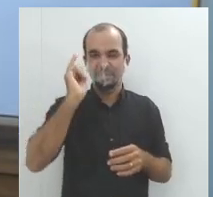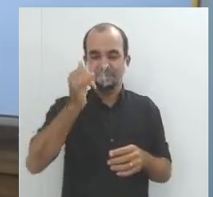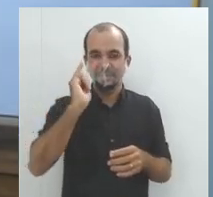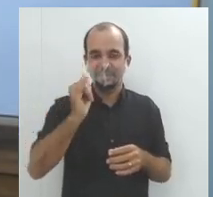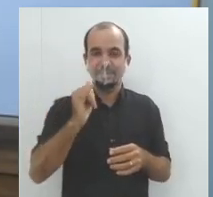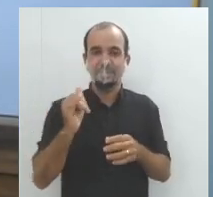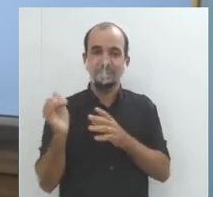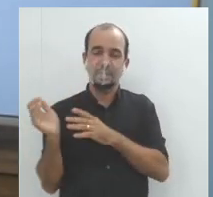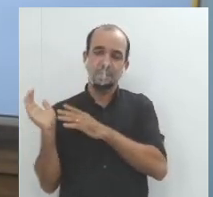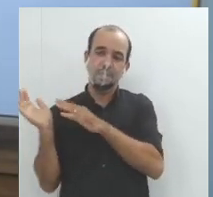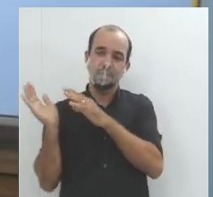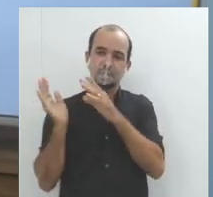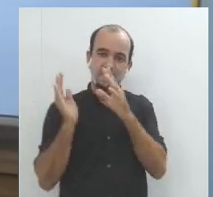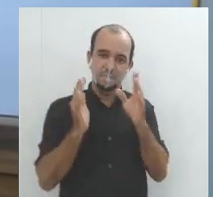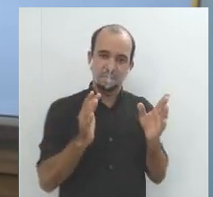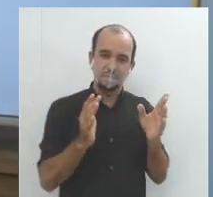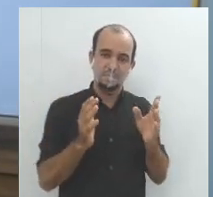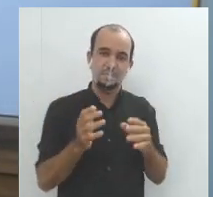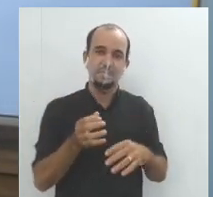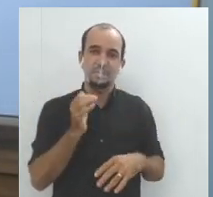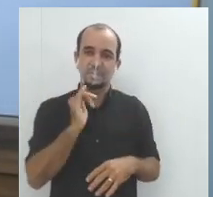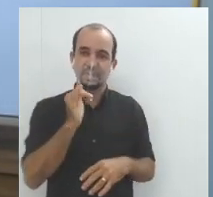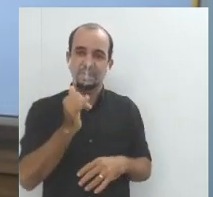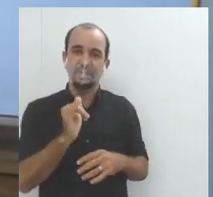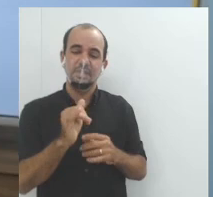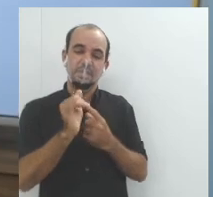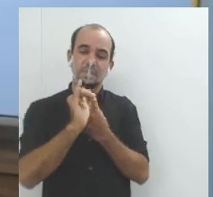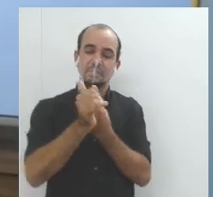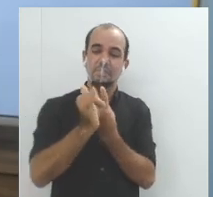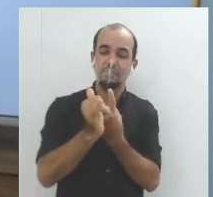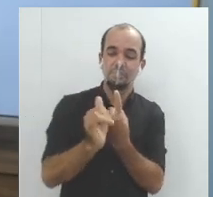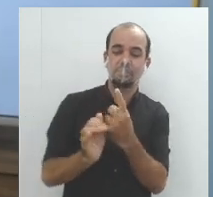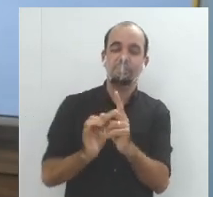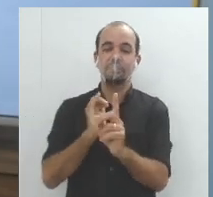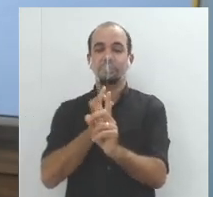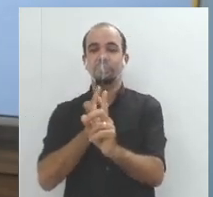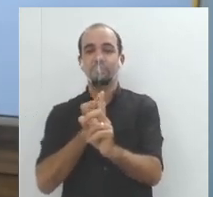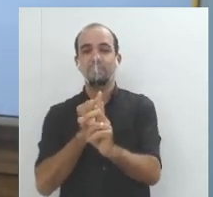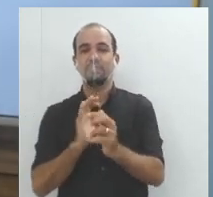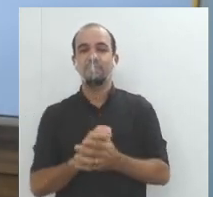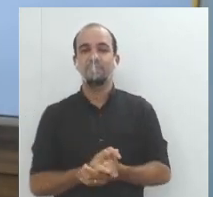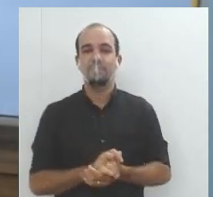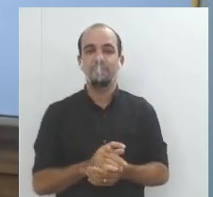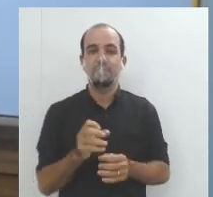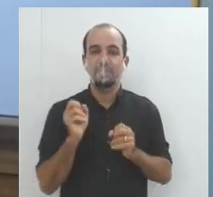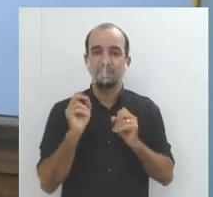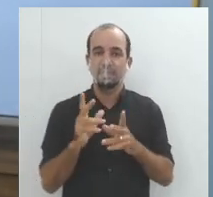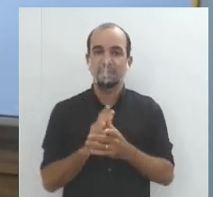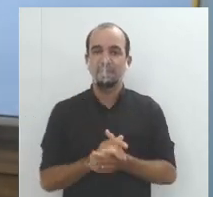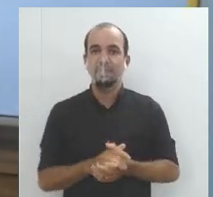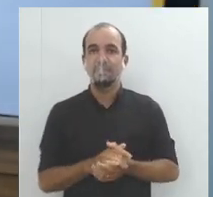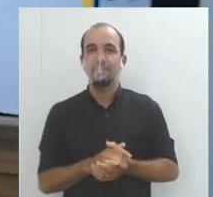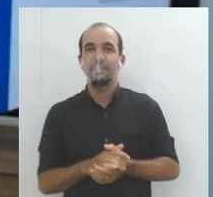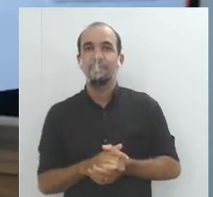essa construção narrativa, dos elementos da narrativa, tá certo? Pois bem,